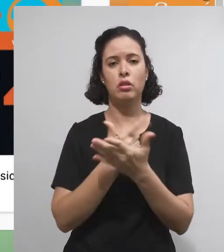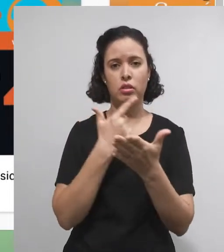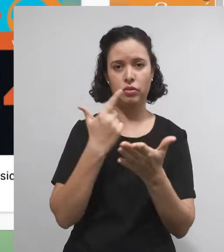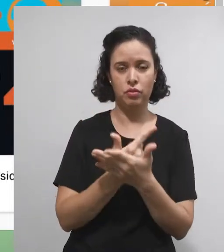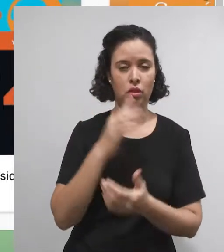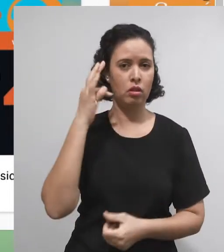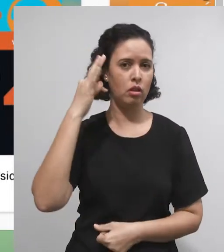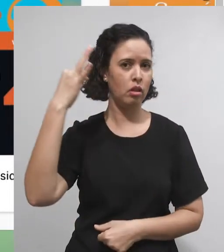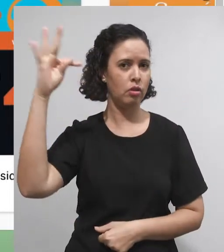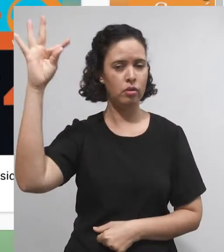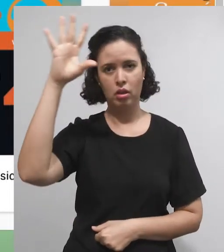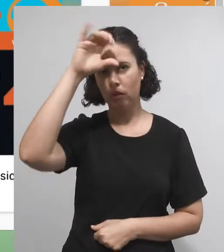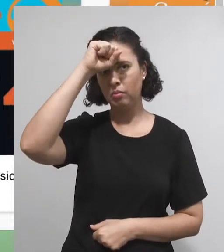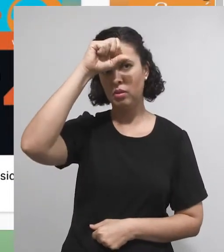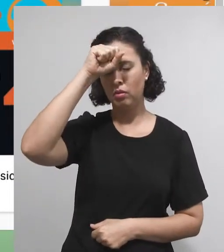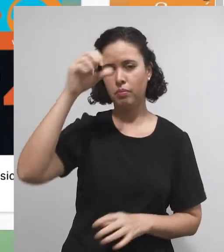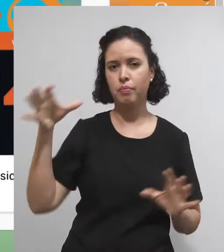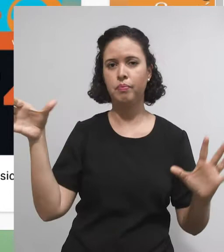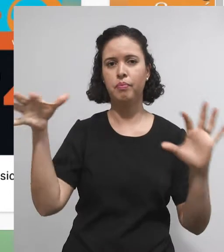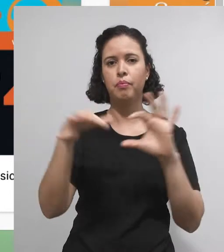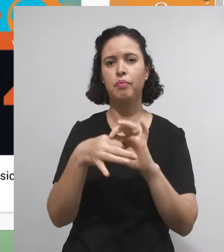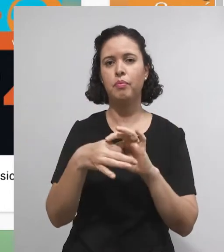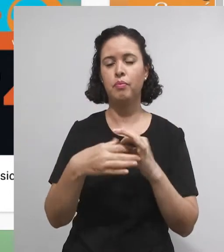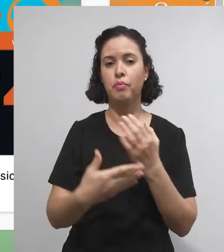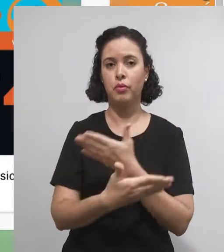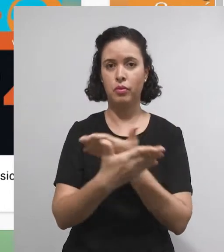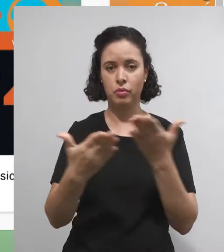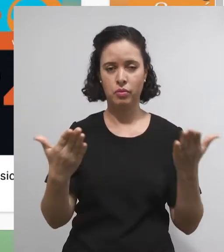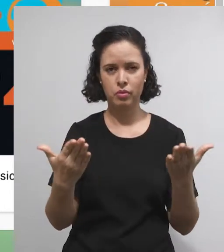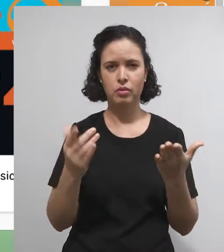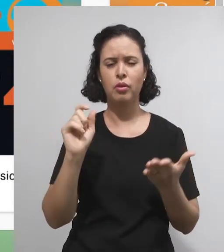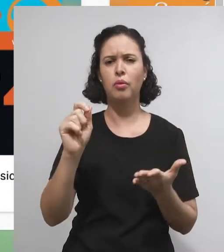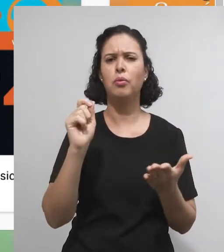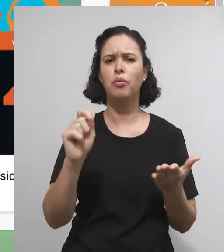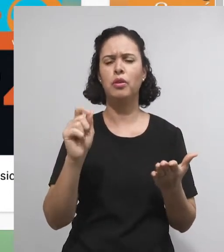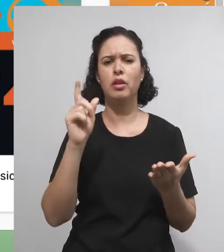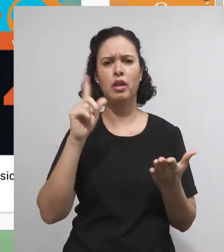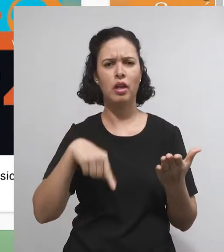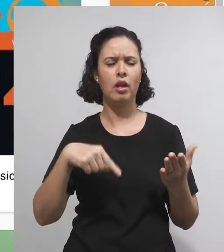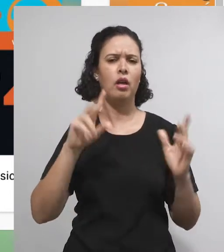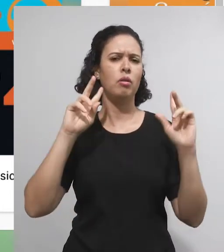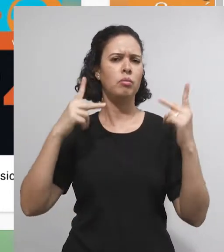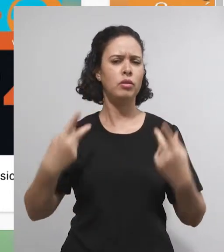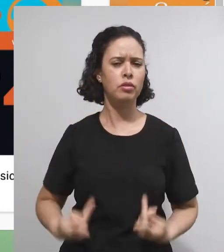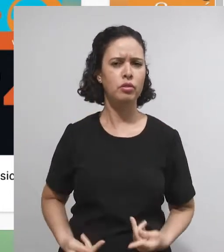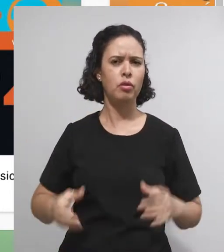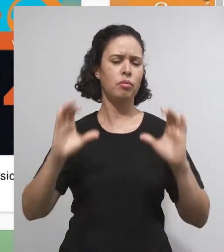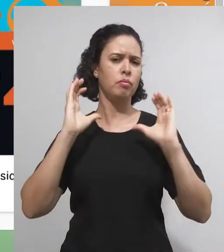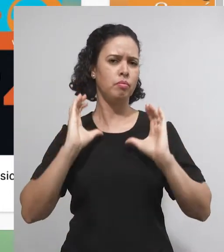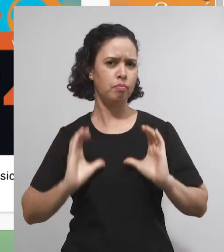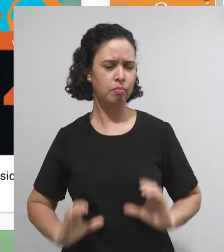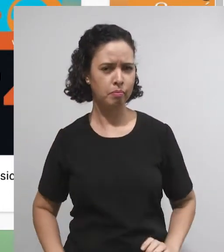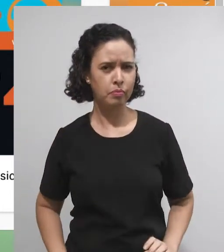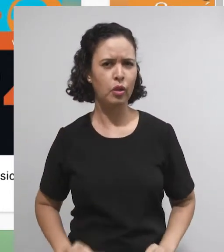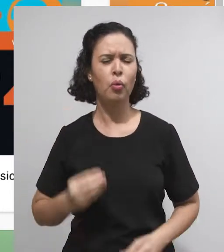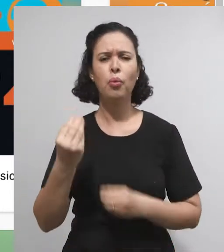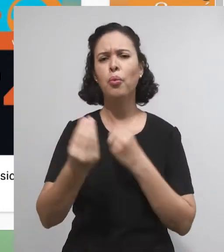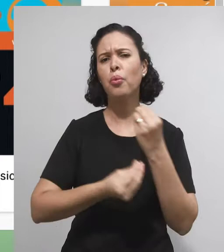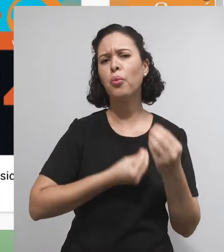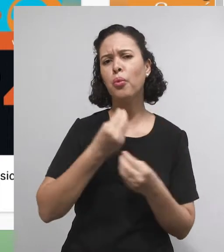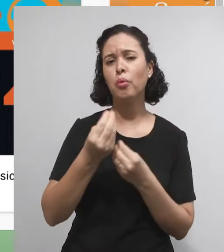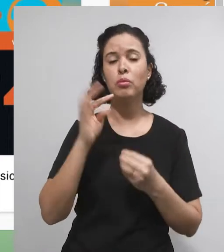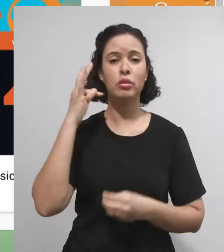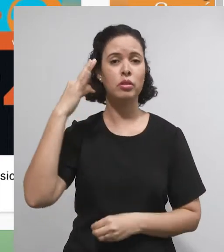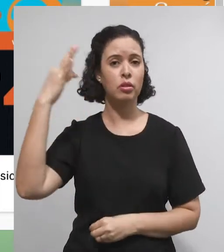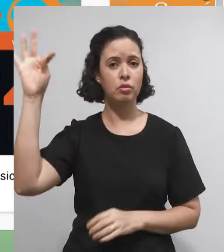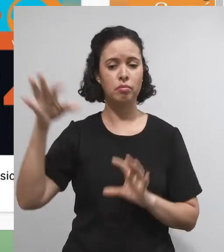aprendizagem, também, que vai fazer relação aí com vocês, cognitivismo, humanismo, comportamentalismo, como